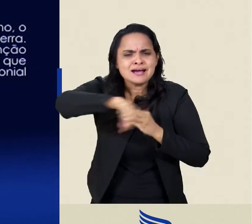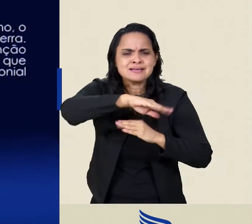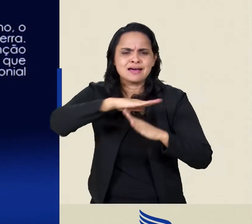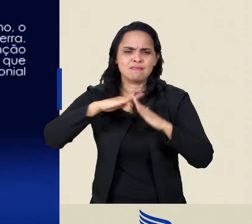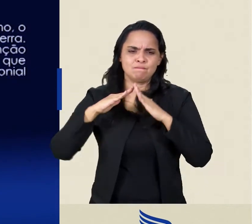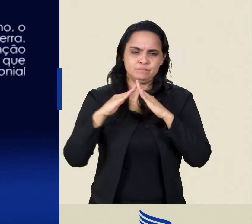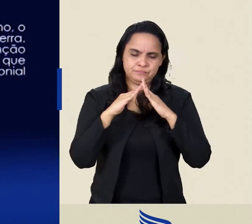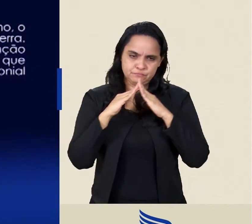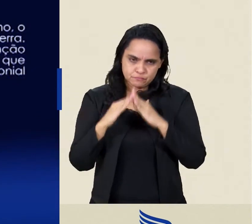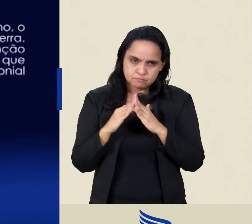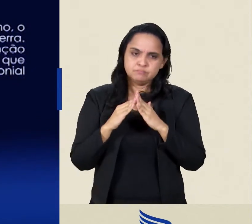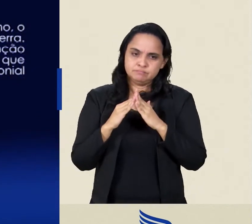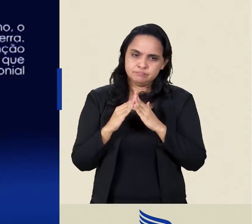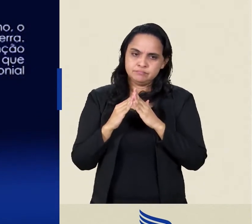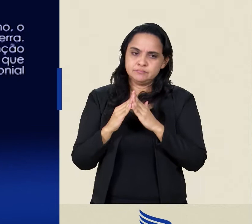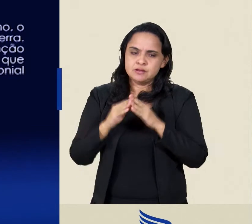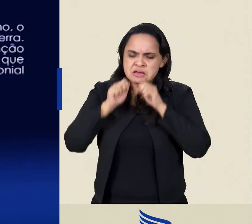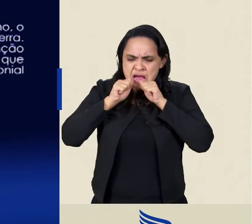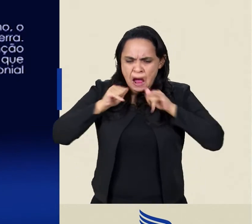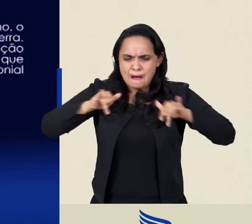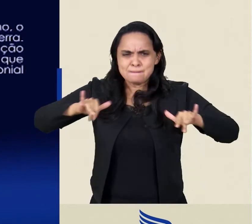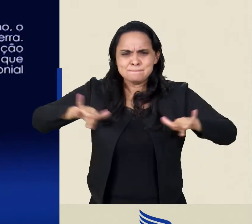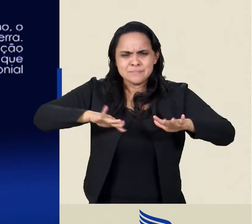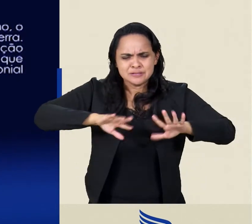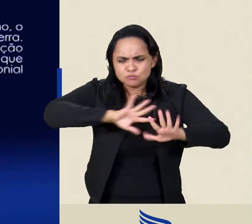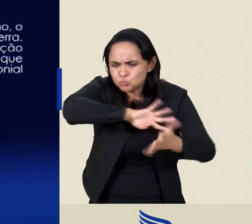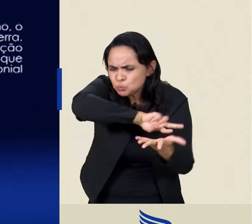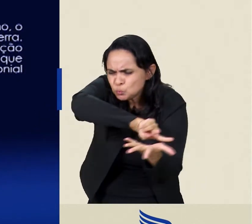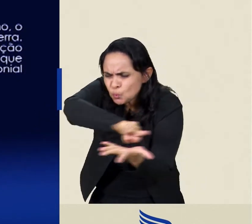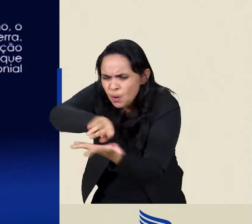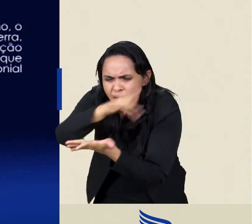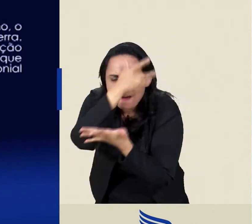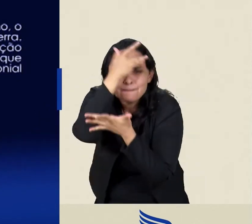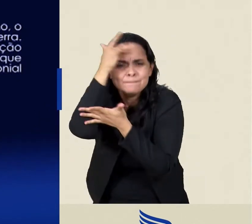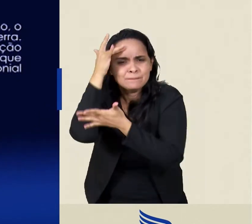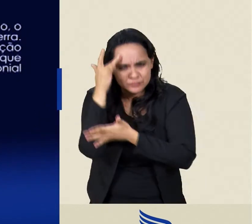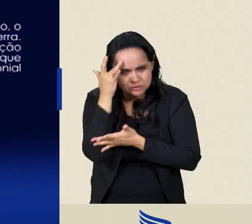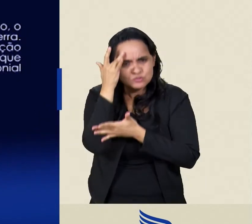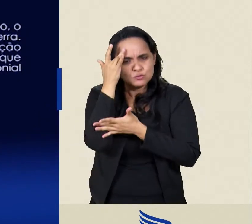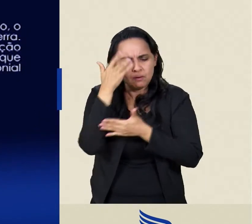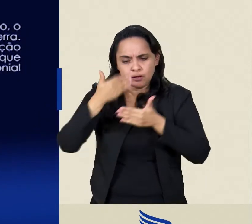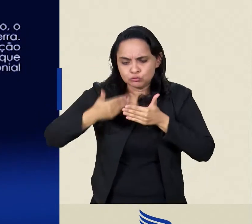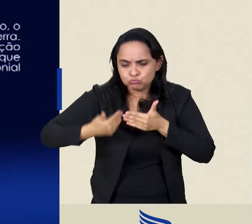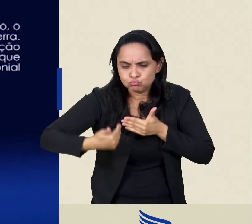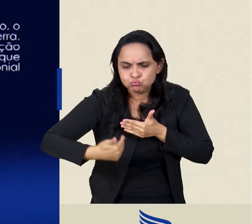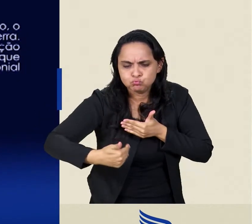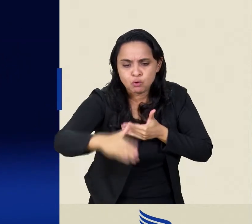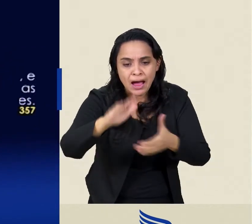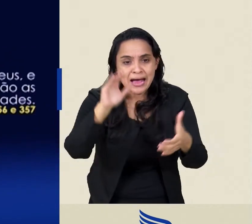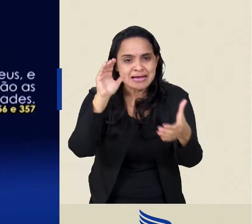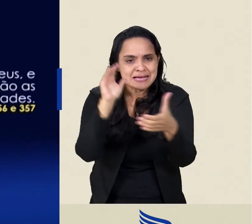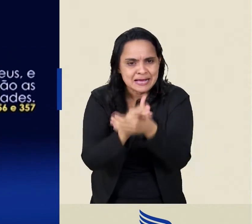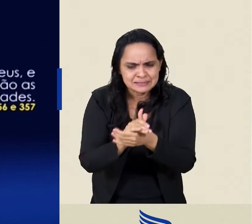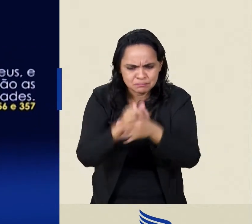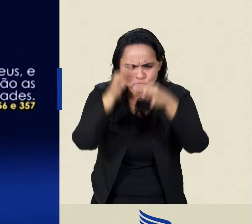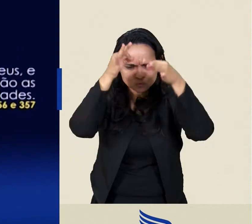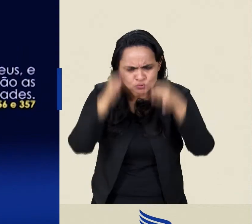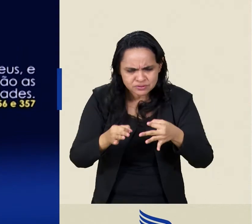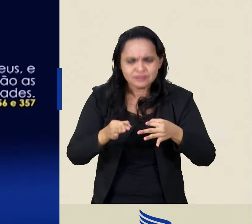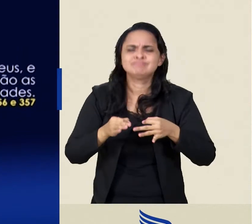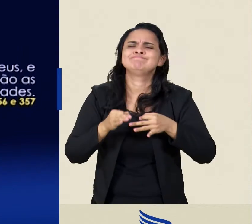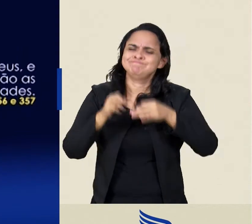Foi designado a ser uma bênção à humanidade. E assim o é sempre que se entra para o pacto